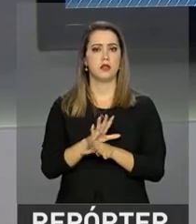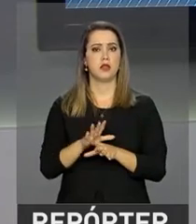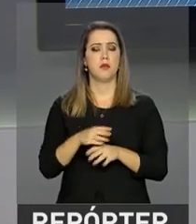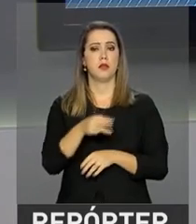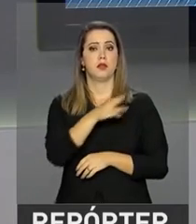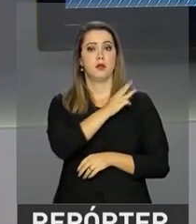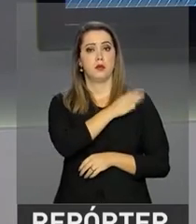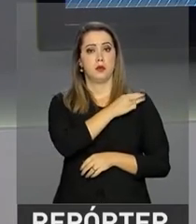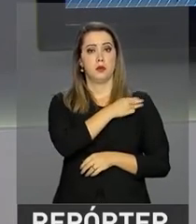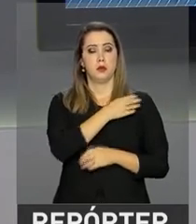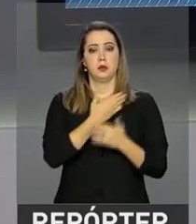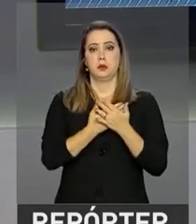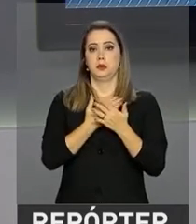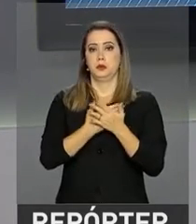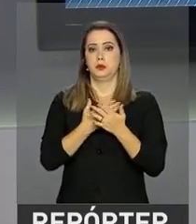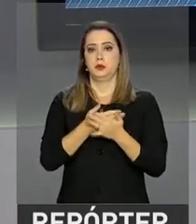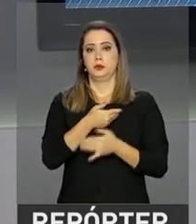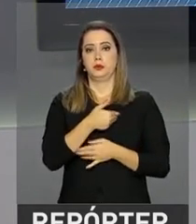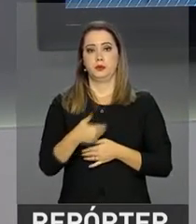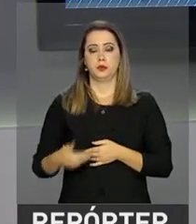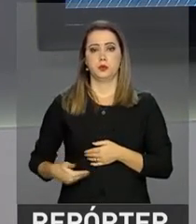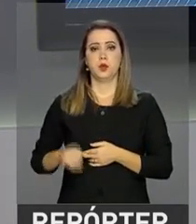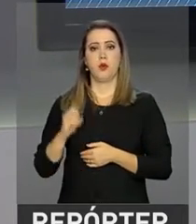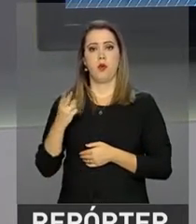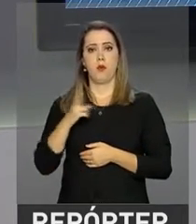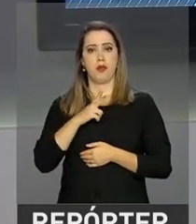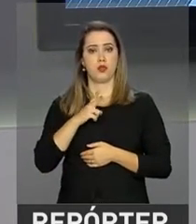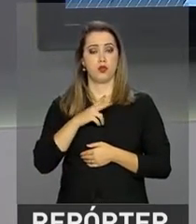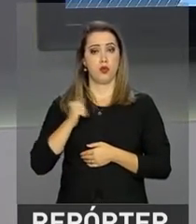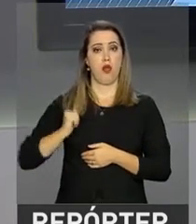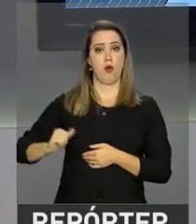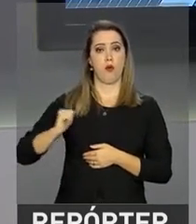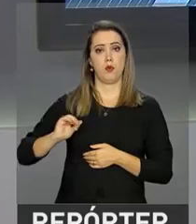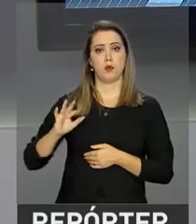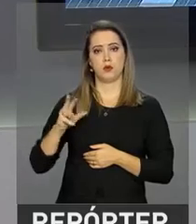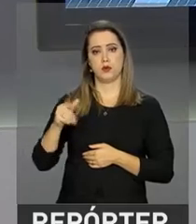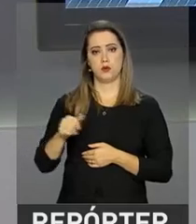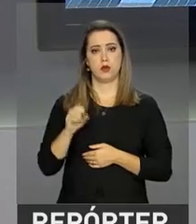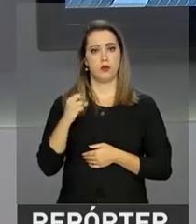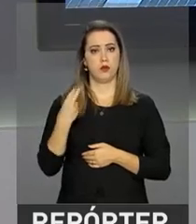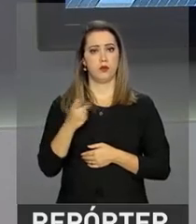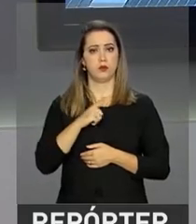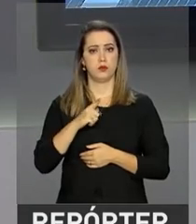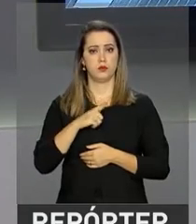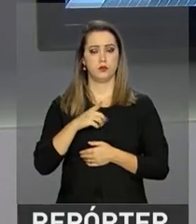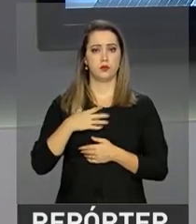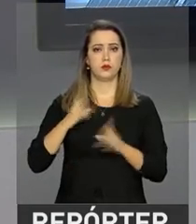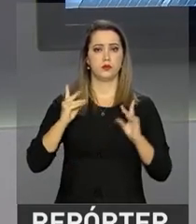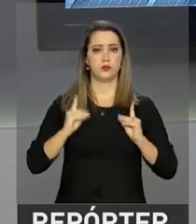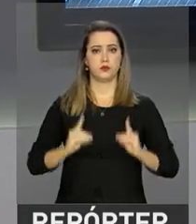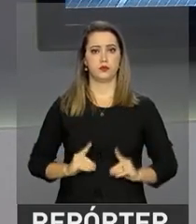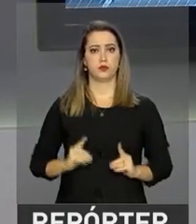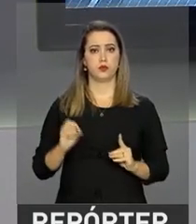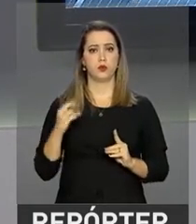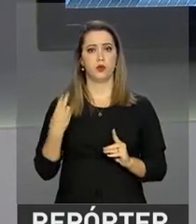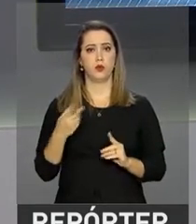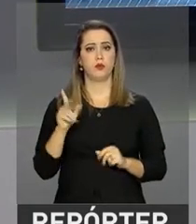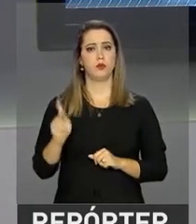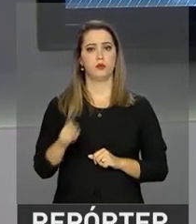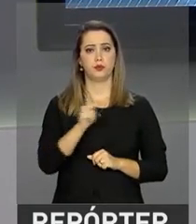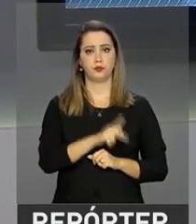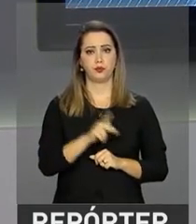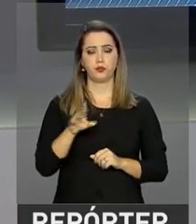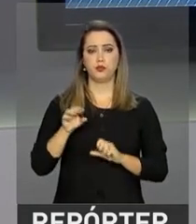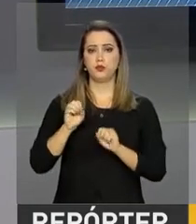completo em escola pública ou em escola particular como bolsista integral ou ainda ter alguma deficiência ou ser